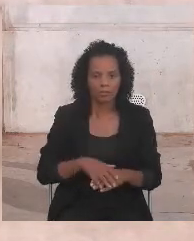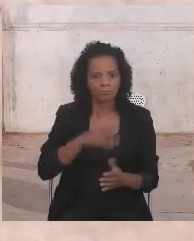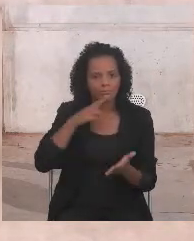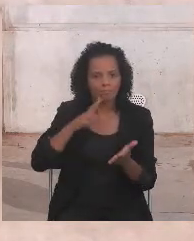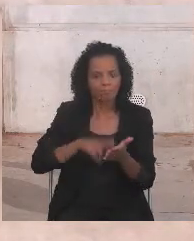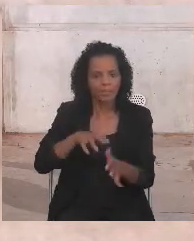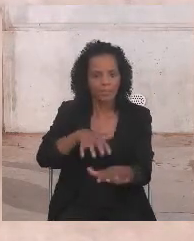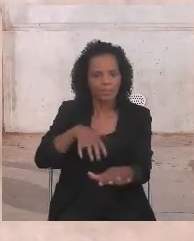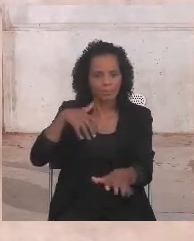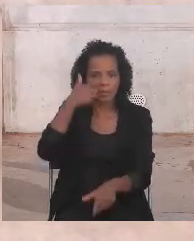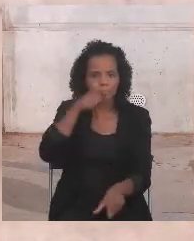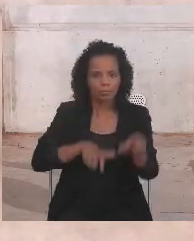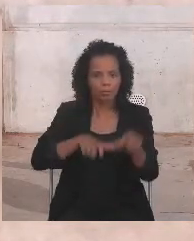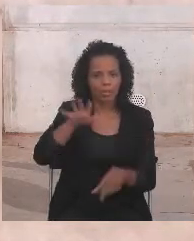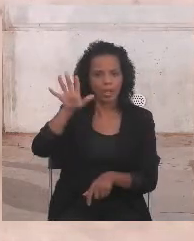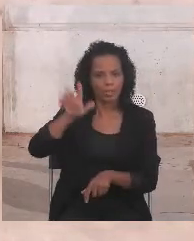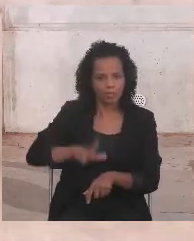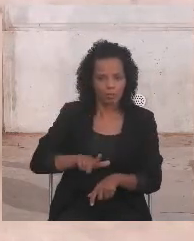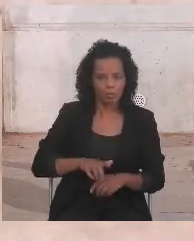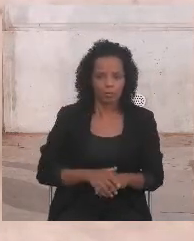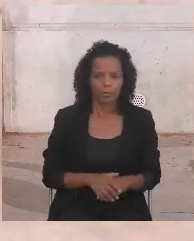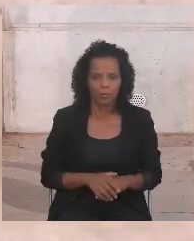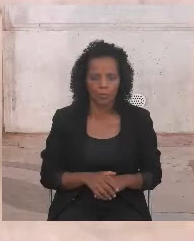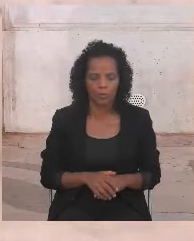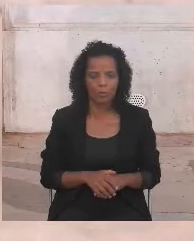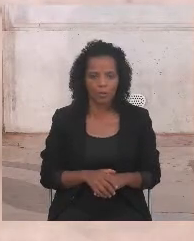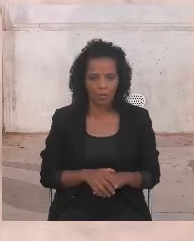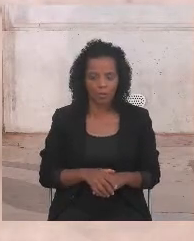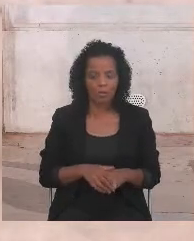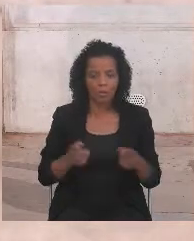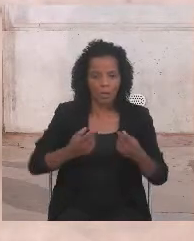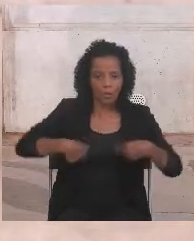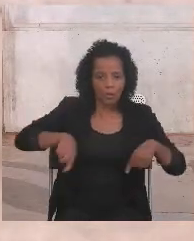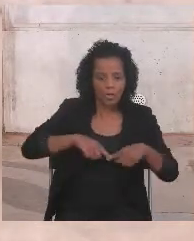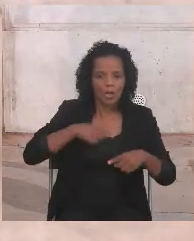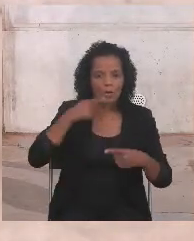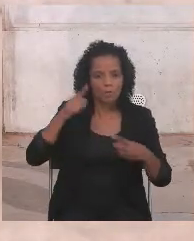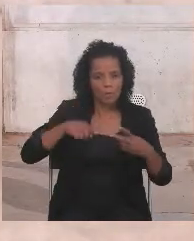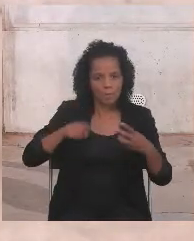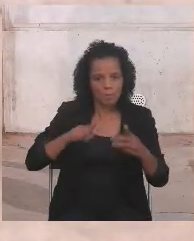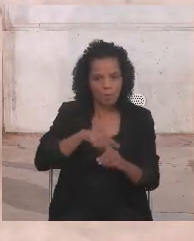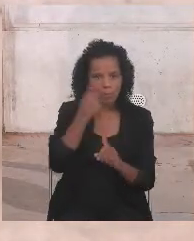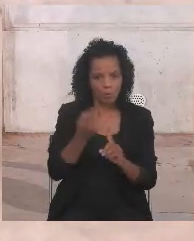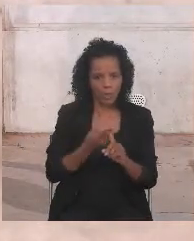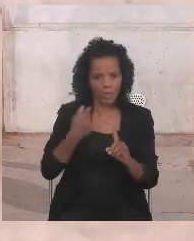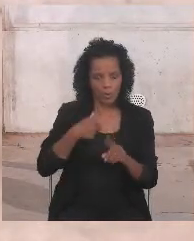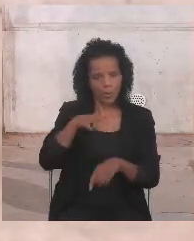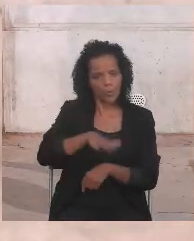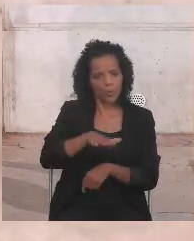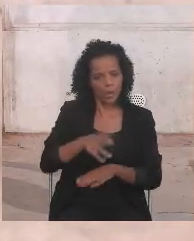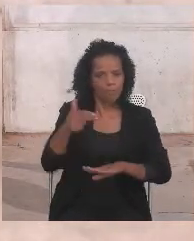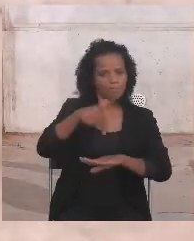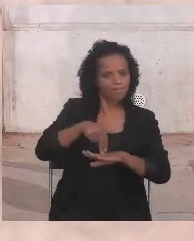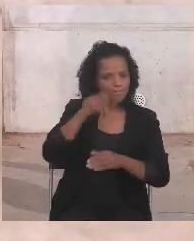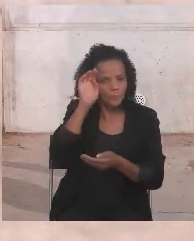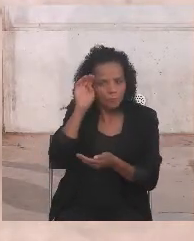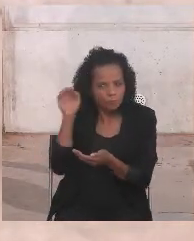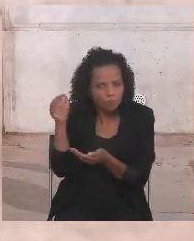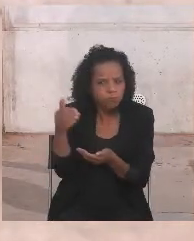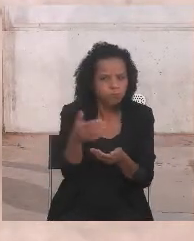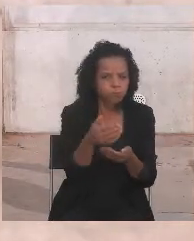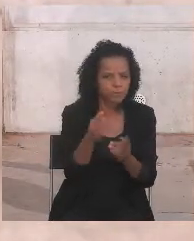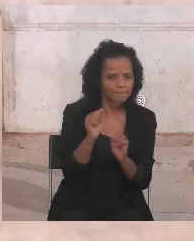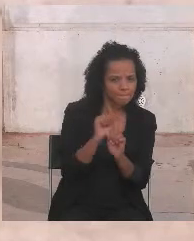verdadeira Assembleia de Cidadãos em Lisboa, que reunirá várias vezes por ano, em que eu lá estarei para ouvir,